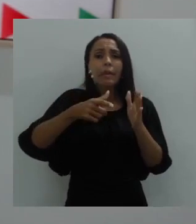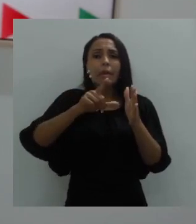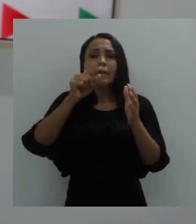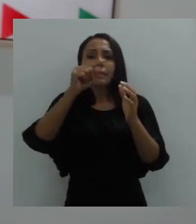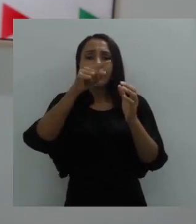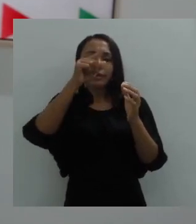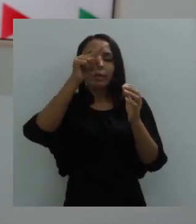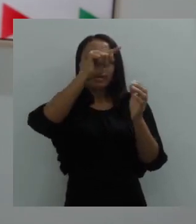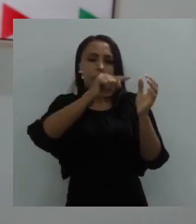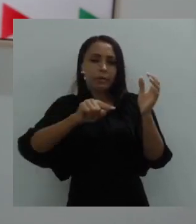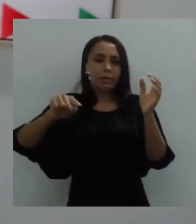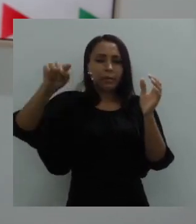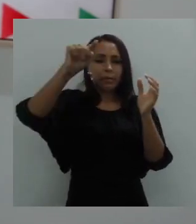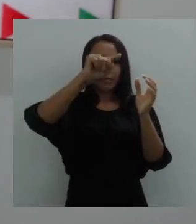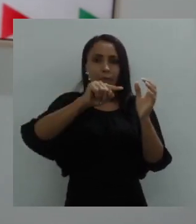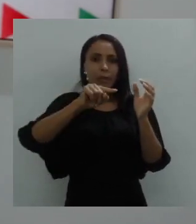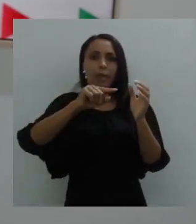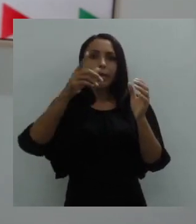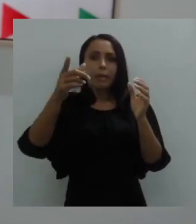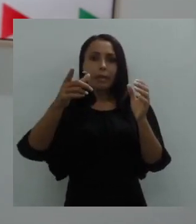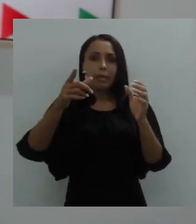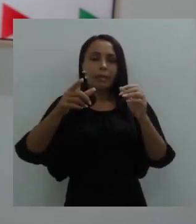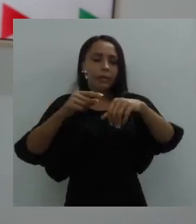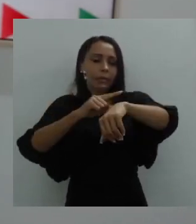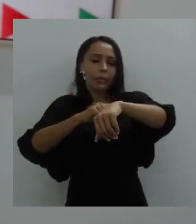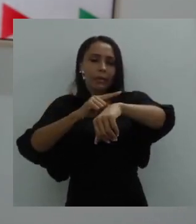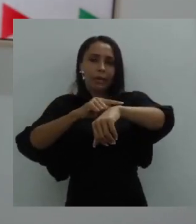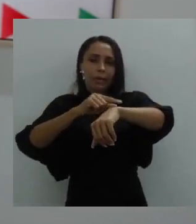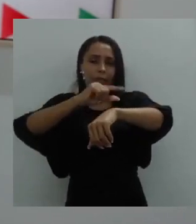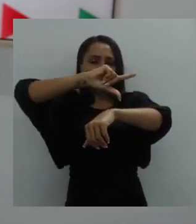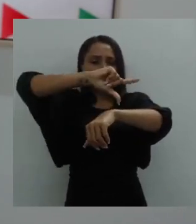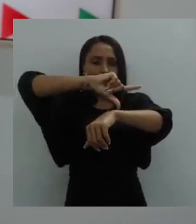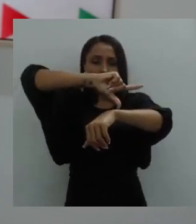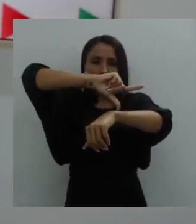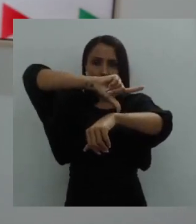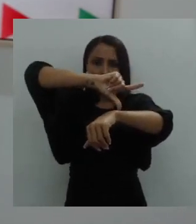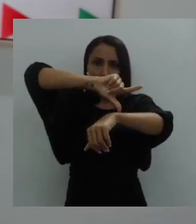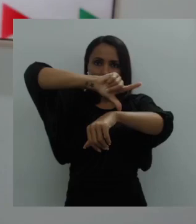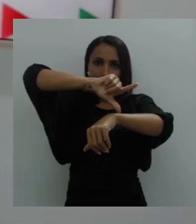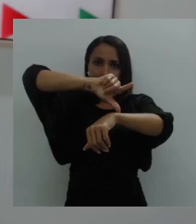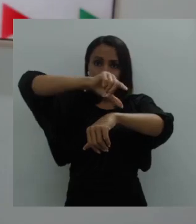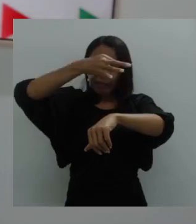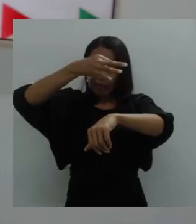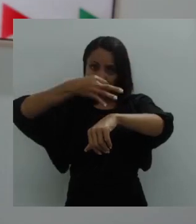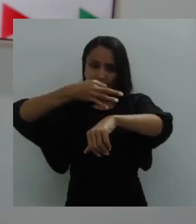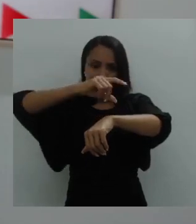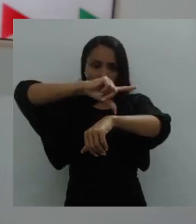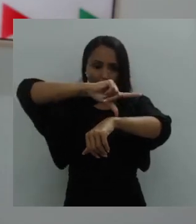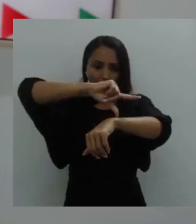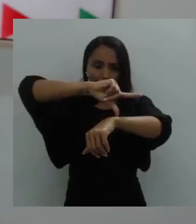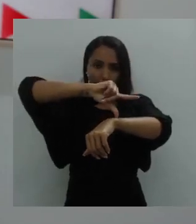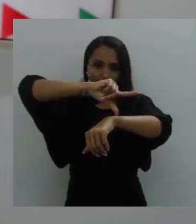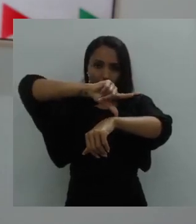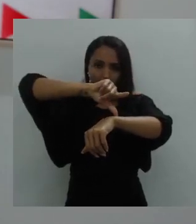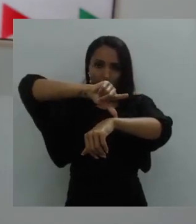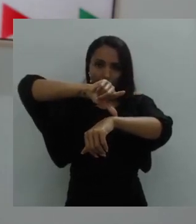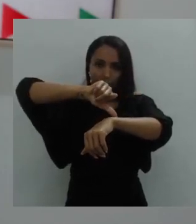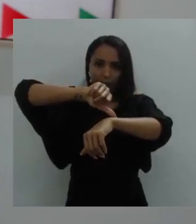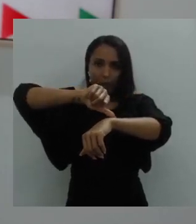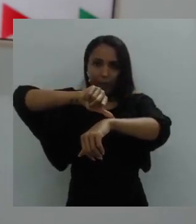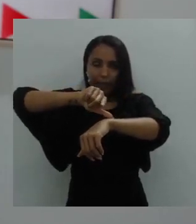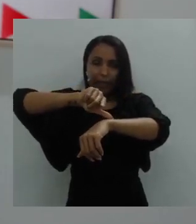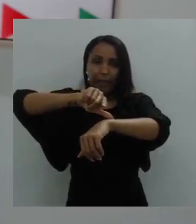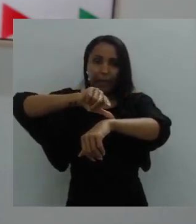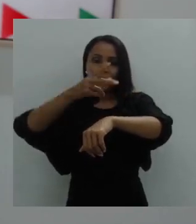à esquerda do ponteiro. O ponteiro de um relógio, ele gira para a sua direita, e chamado de horário. Ele girando